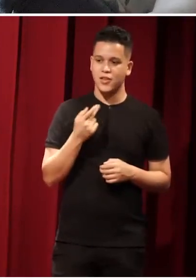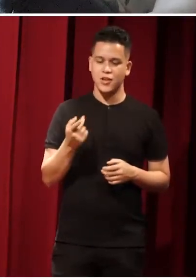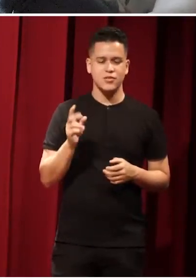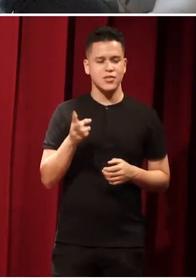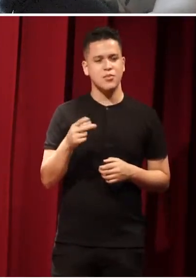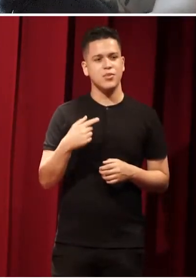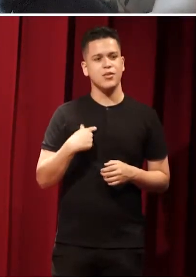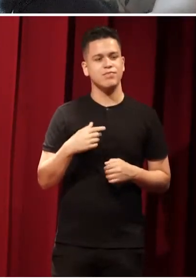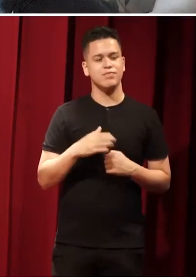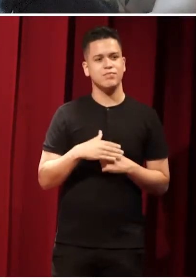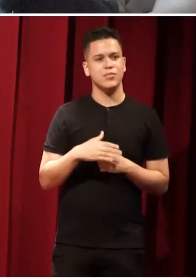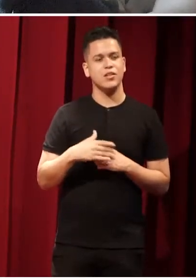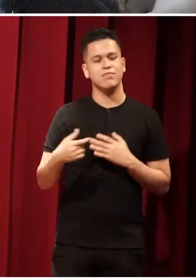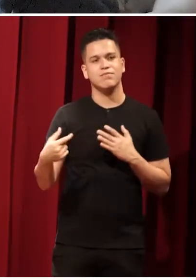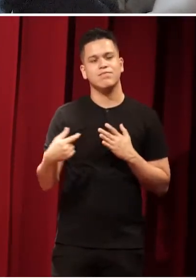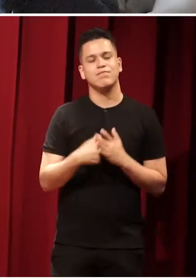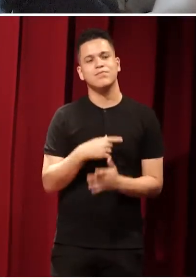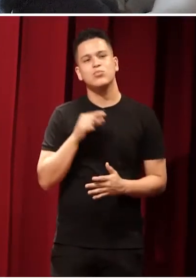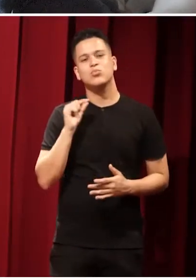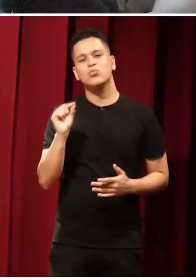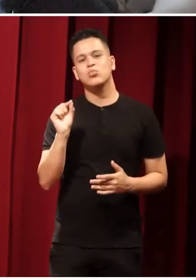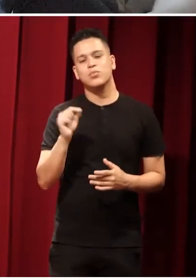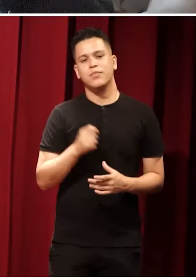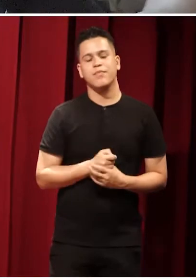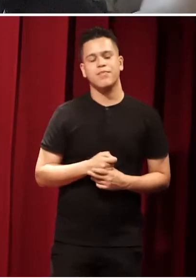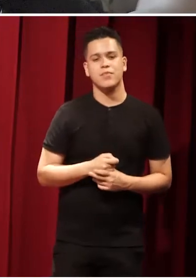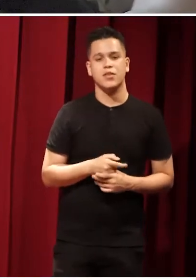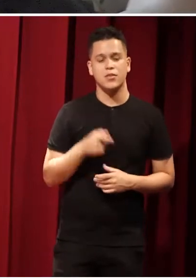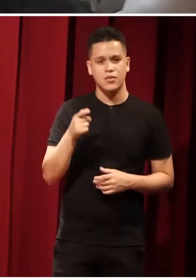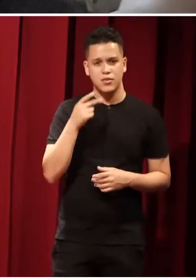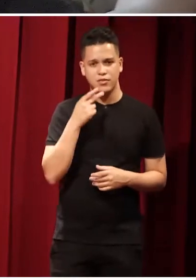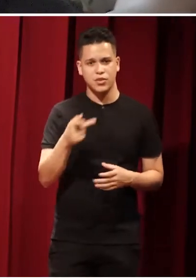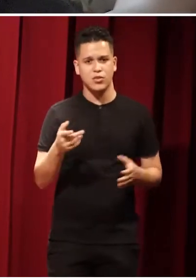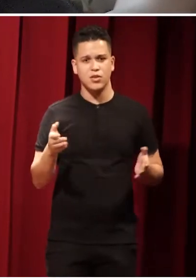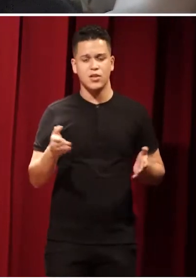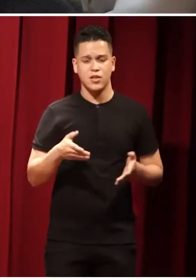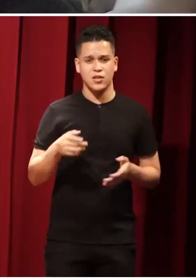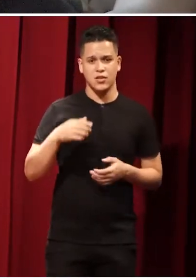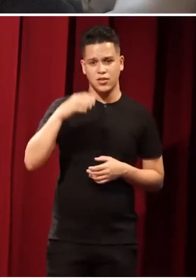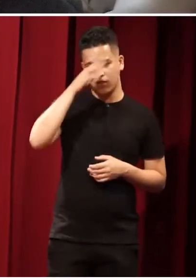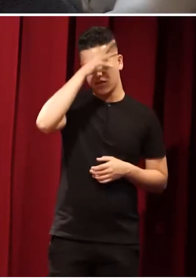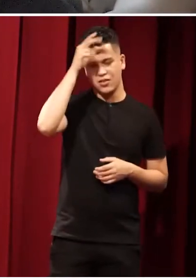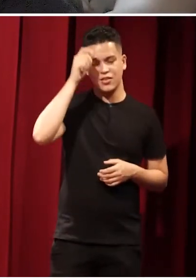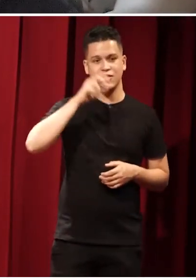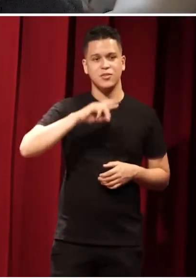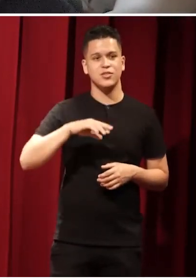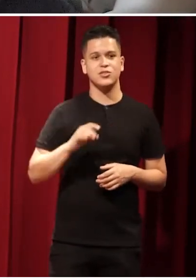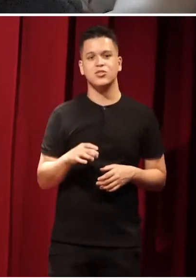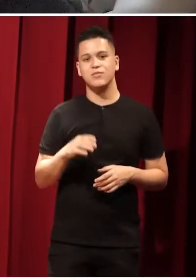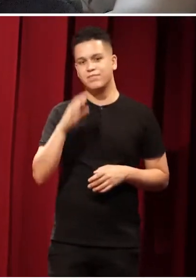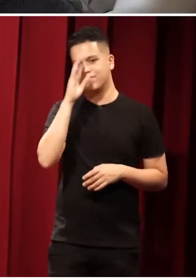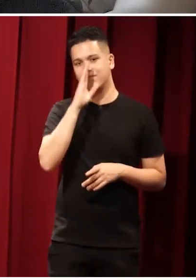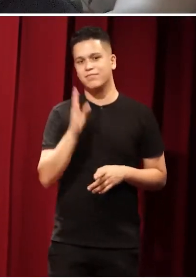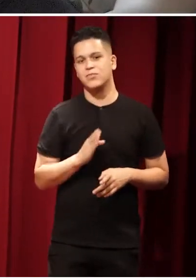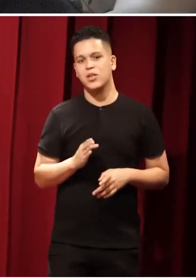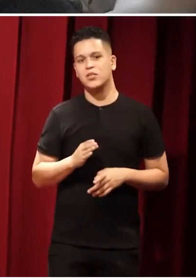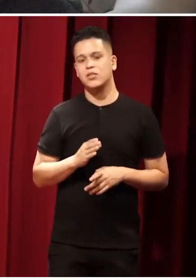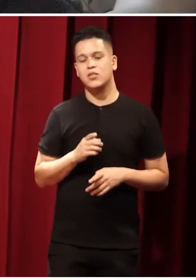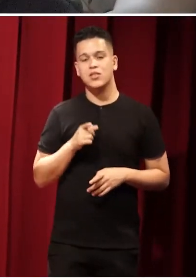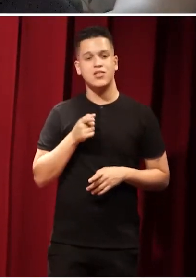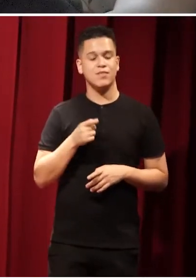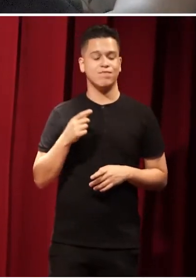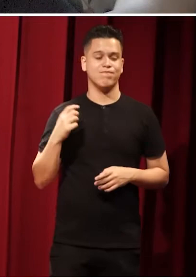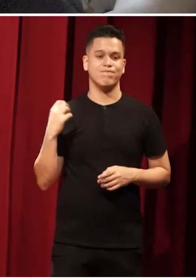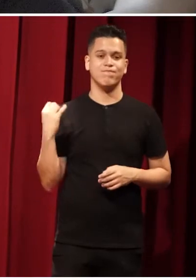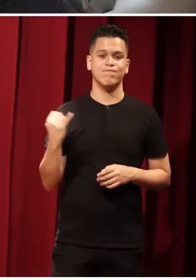que você colocou aqui hoje, de que a Amazônia não é só o Brasil. E isso é